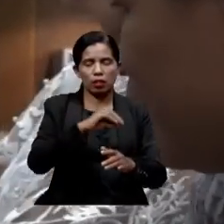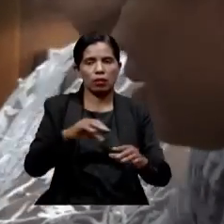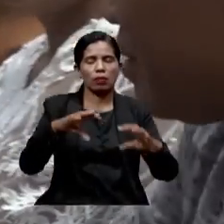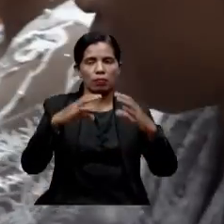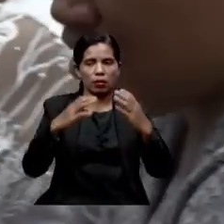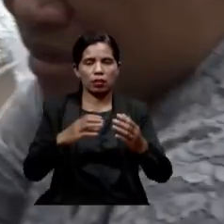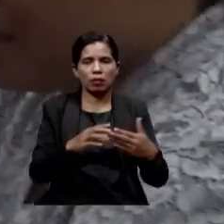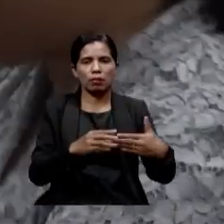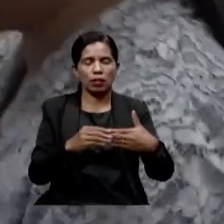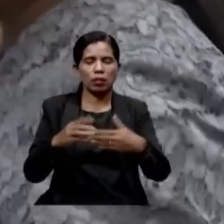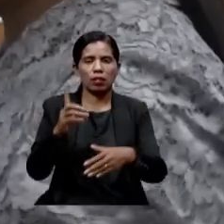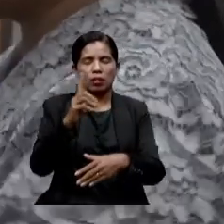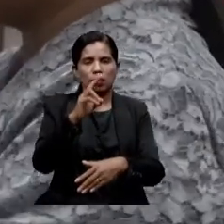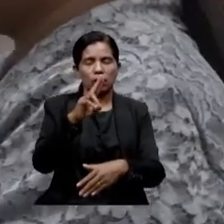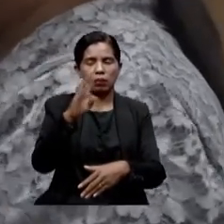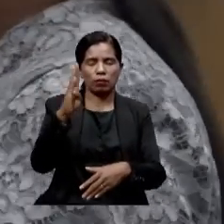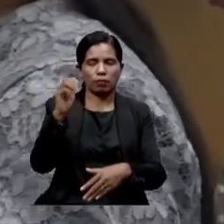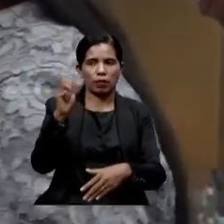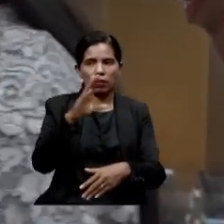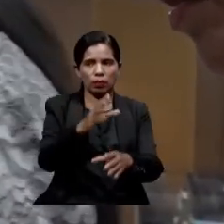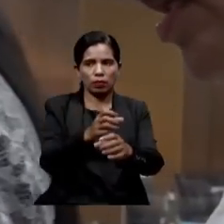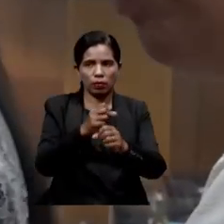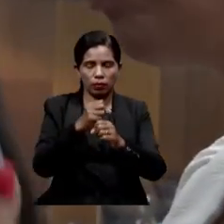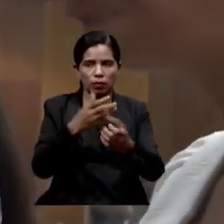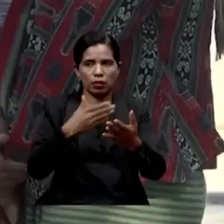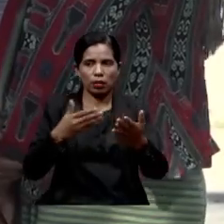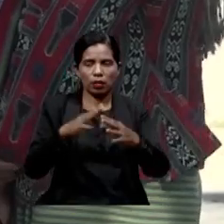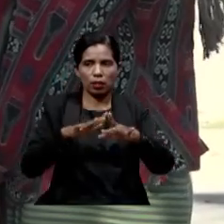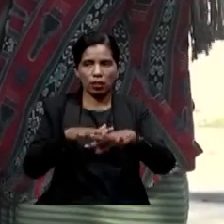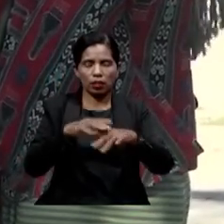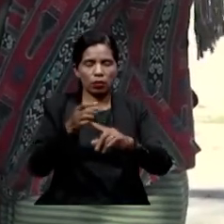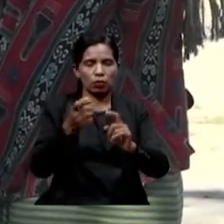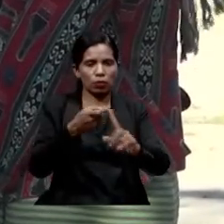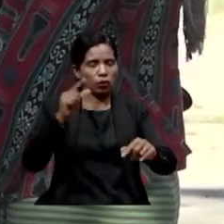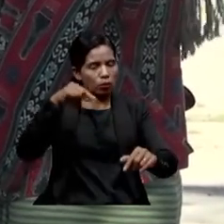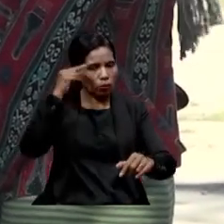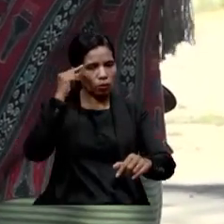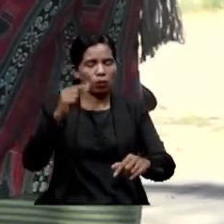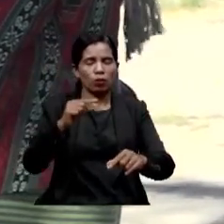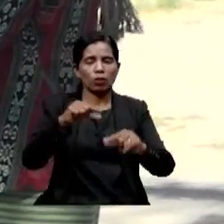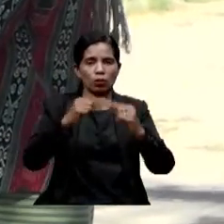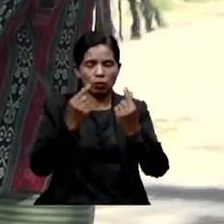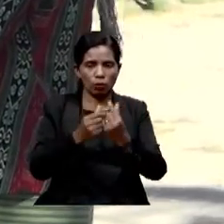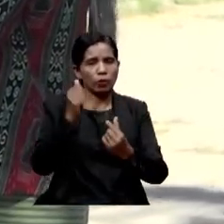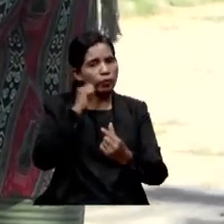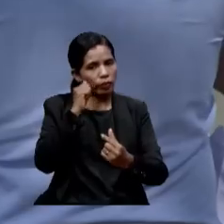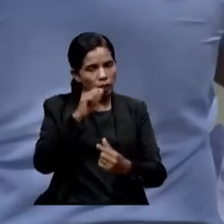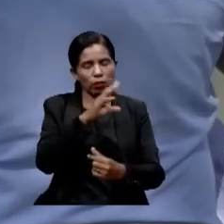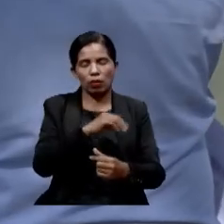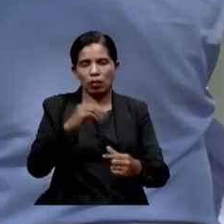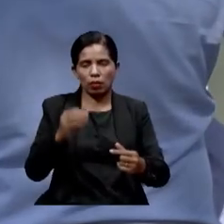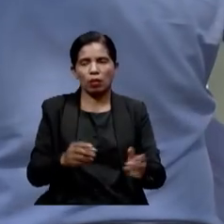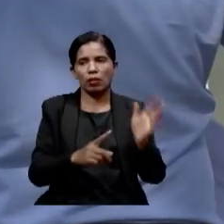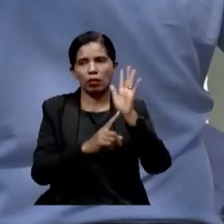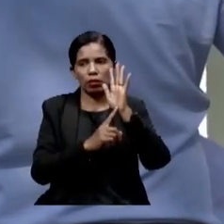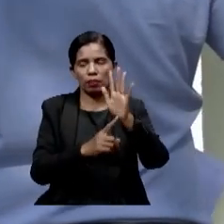organizadora da Expo Dubai, nebe antes ne recolha produto tais, o grupo feto, Kuasa sanulu resing, objetivo atau presente